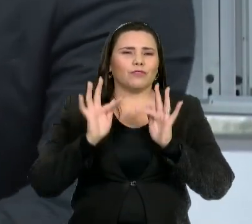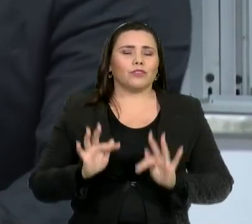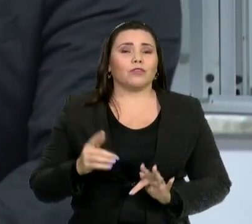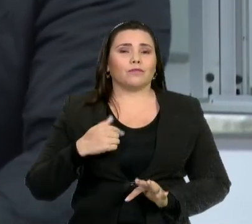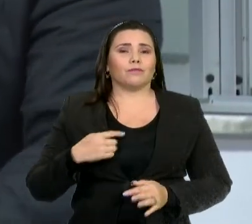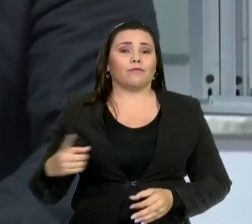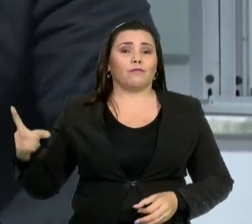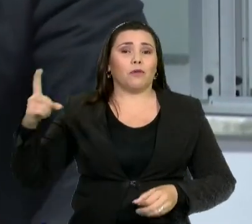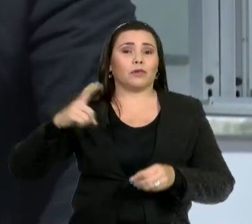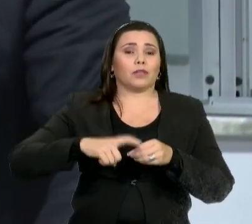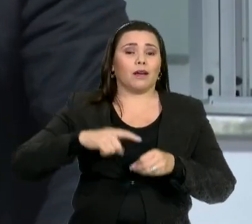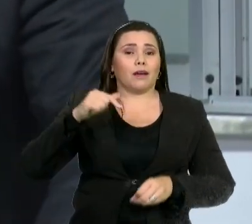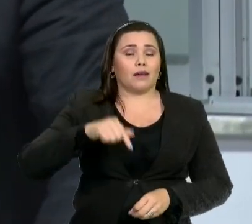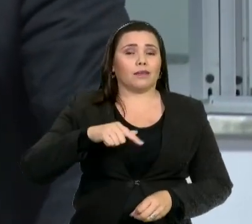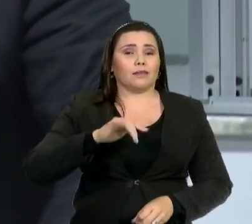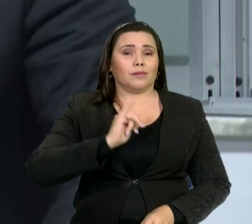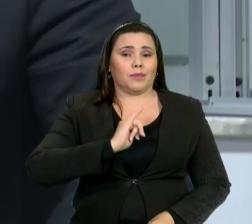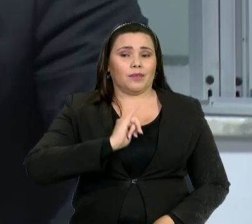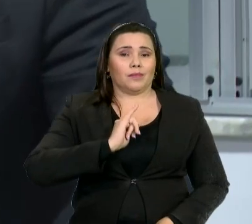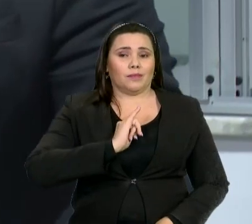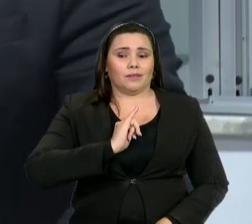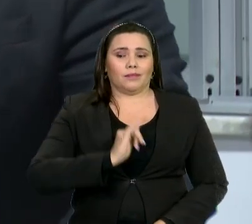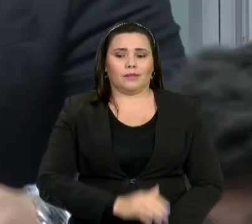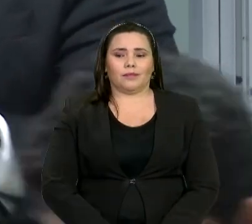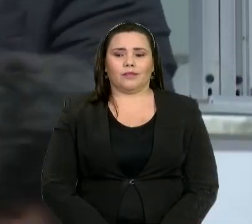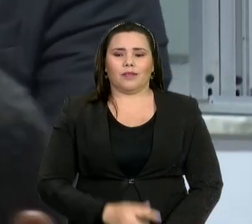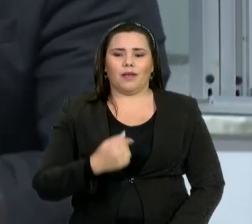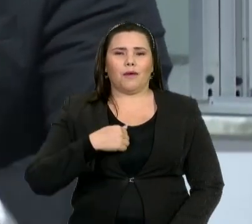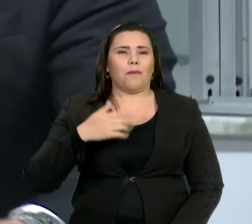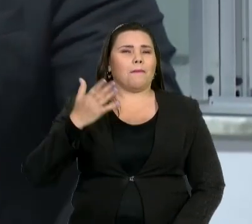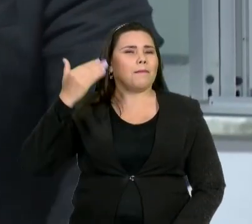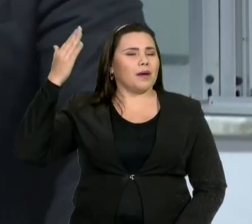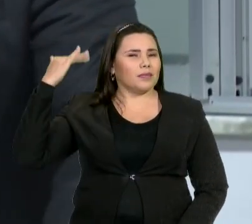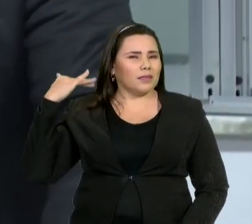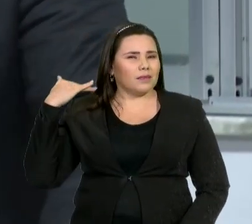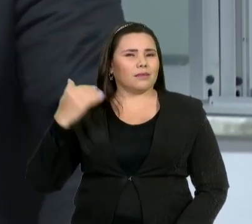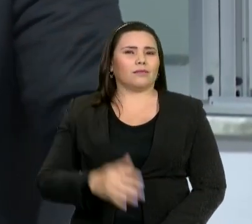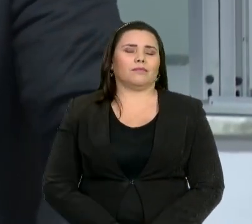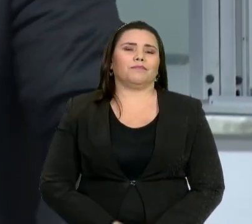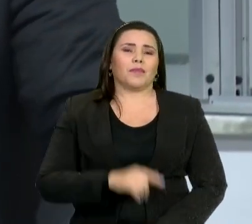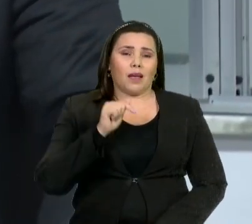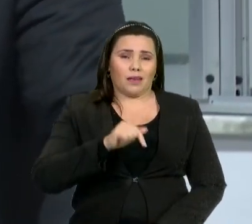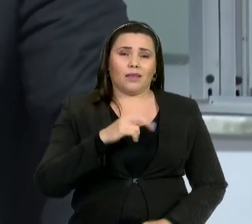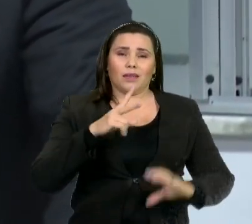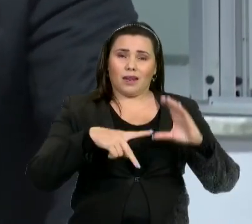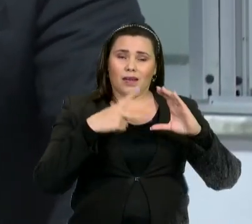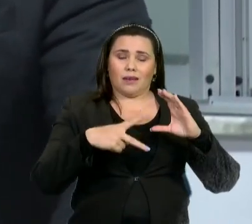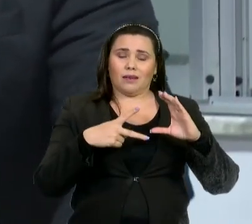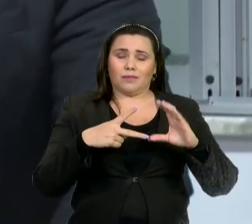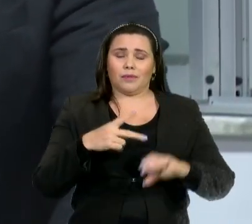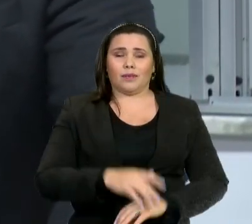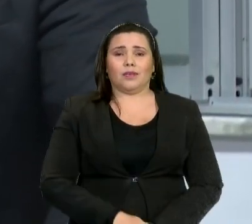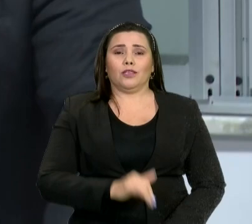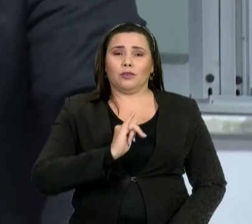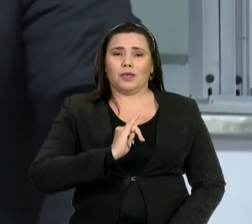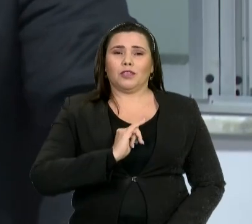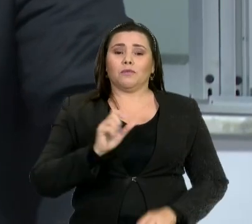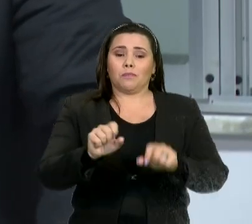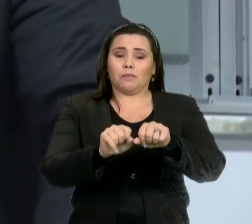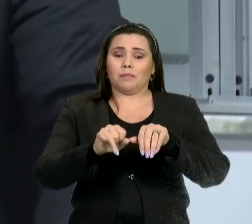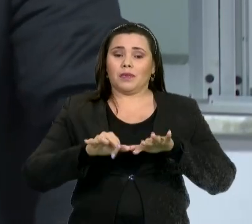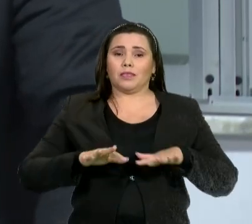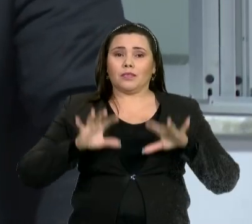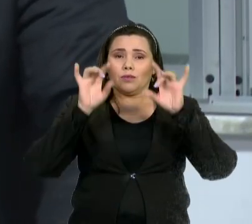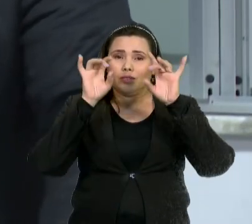tribuna. Tive a oportunidade de estar aqui na cidade de Imperatriz, na Câmara Municipal, em uma sessão solene, e fico muito feliz